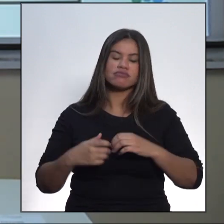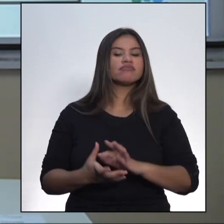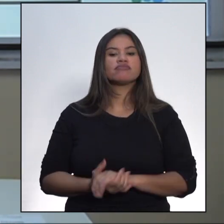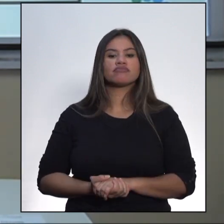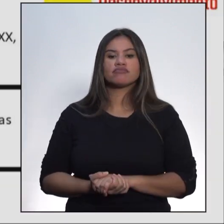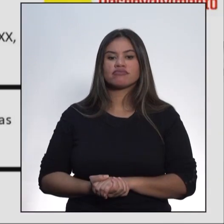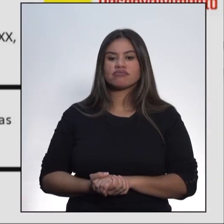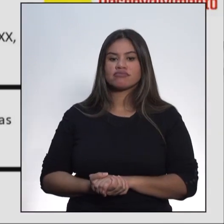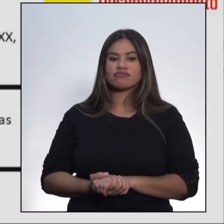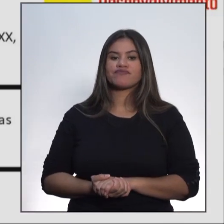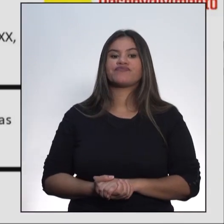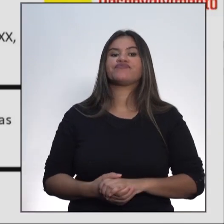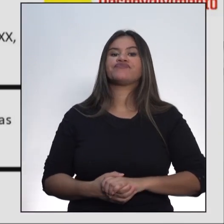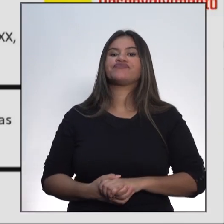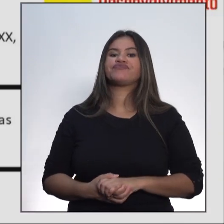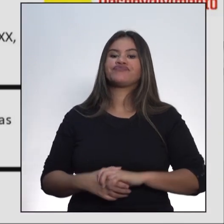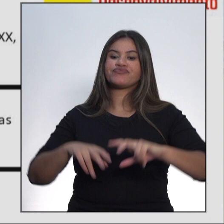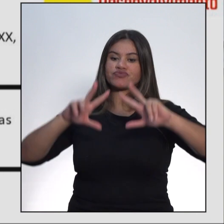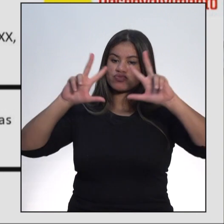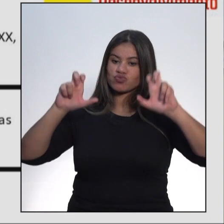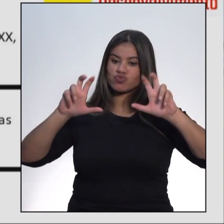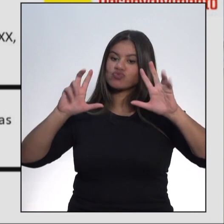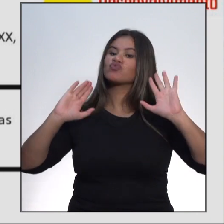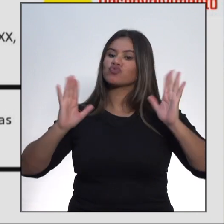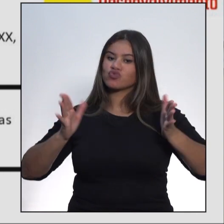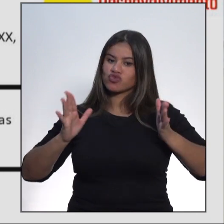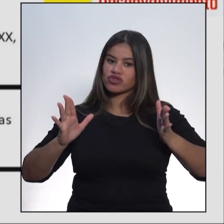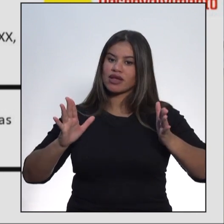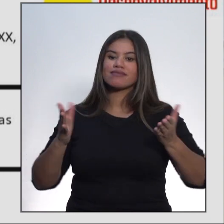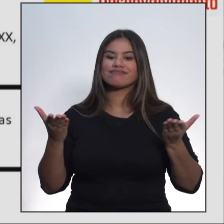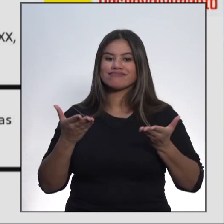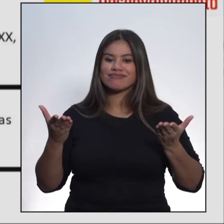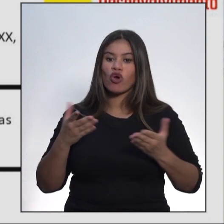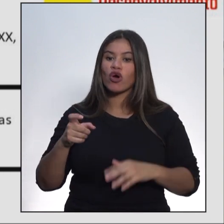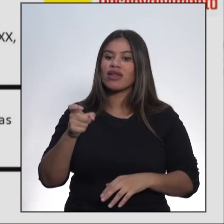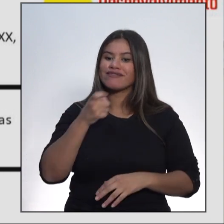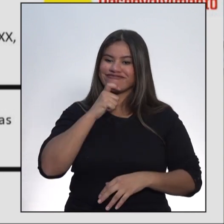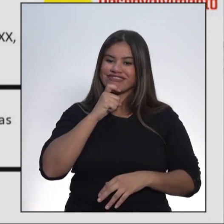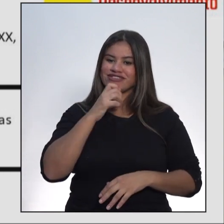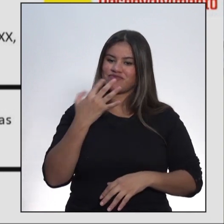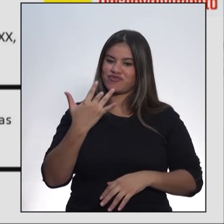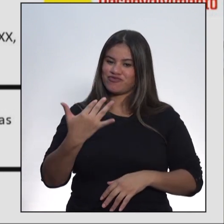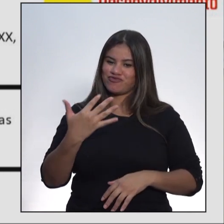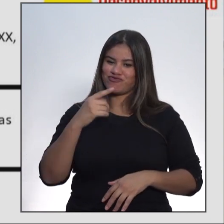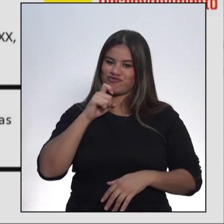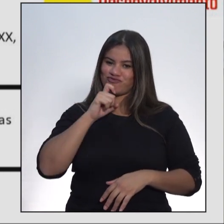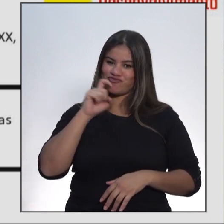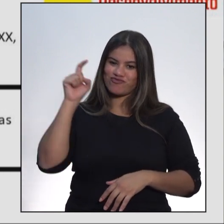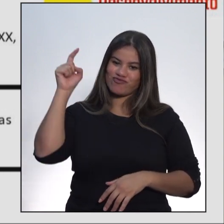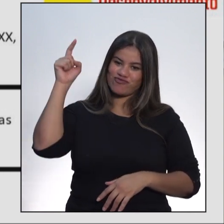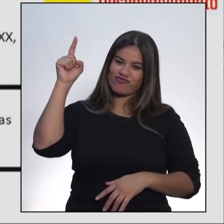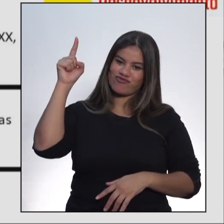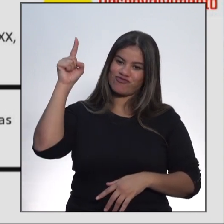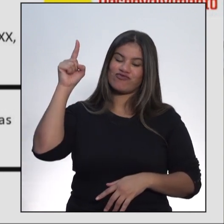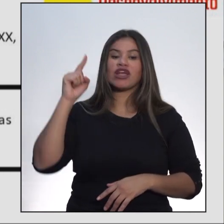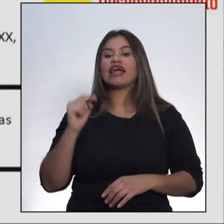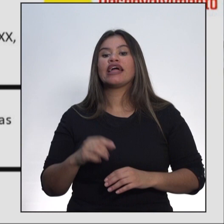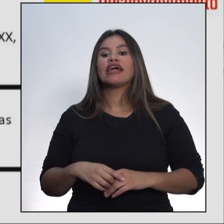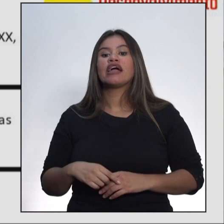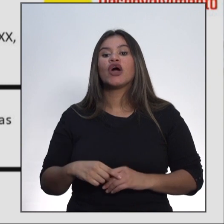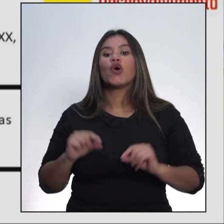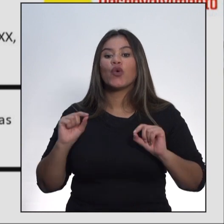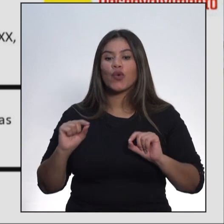Temos o título, nós temos a introdução. Essa introdução, nós